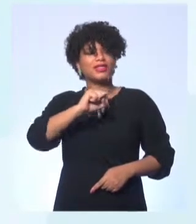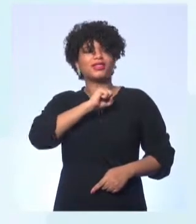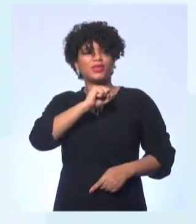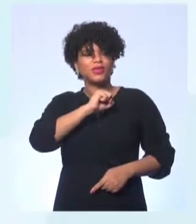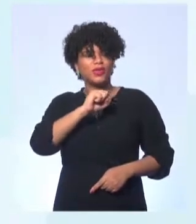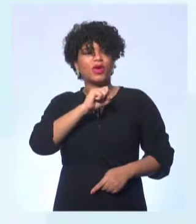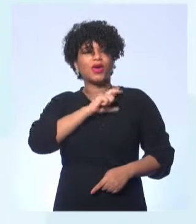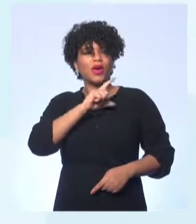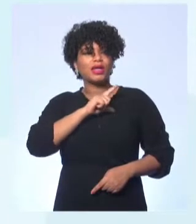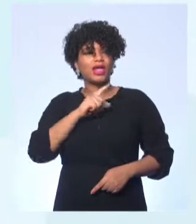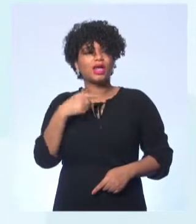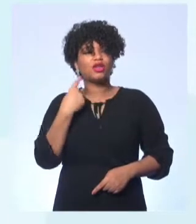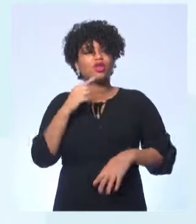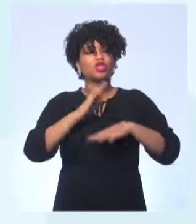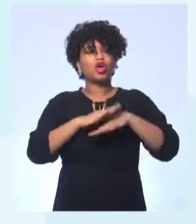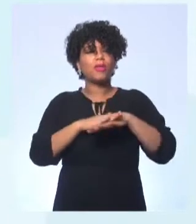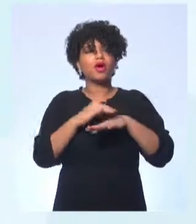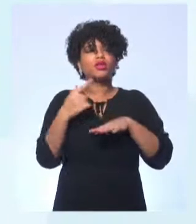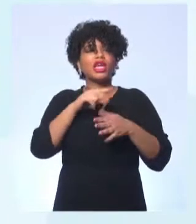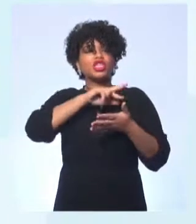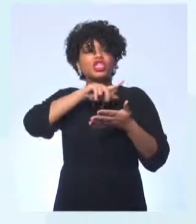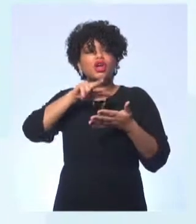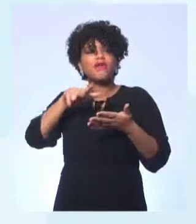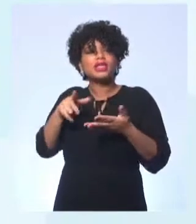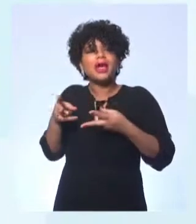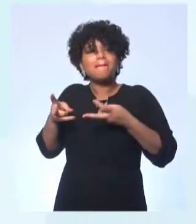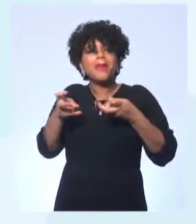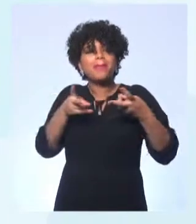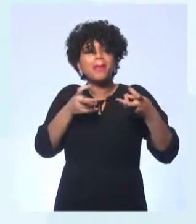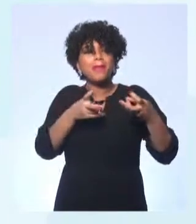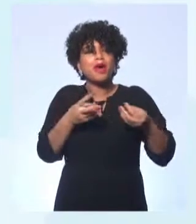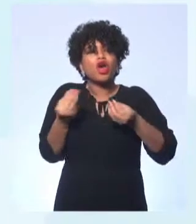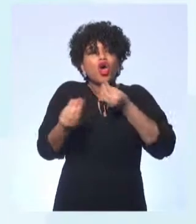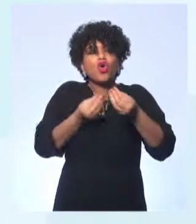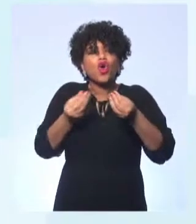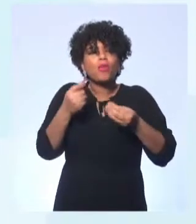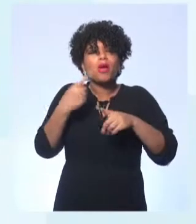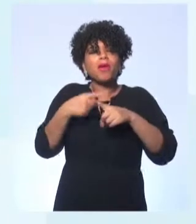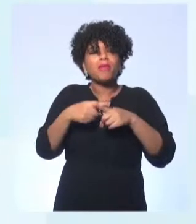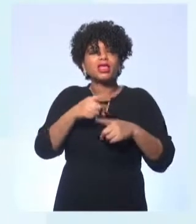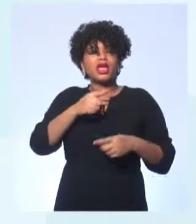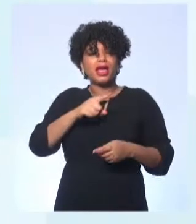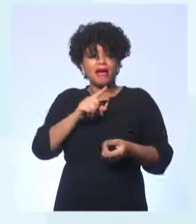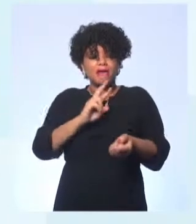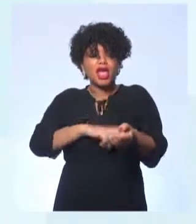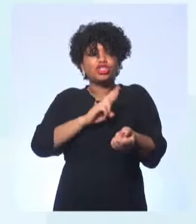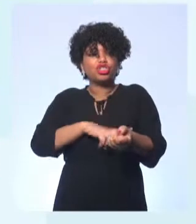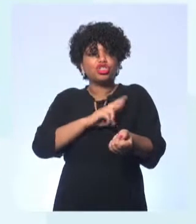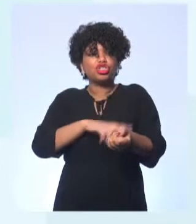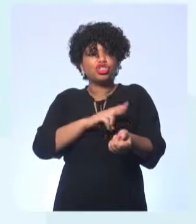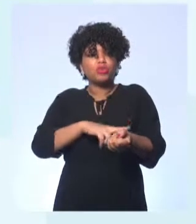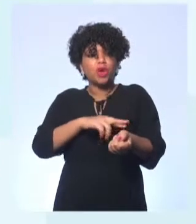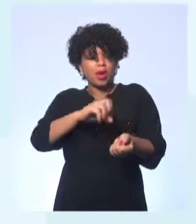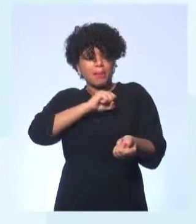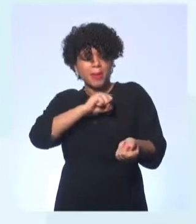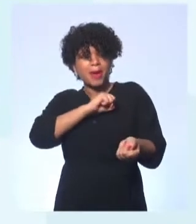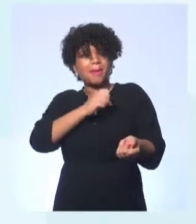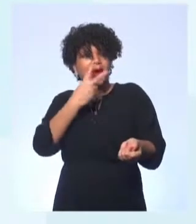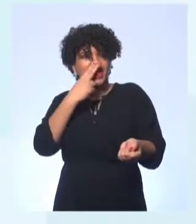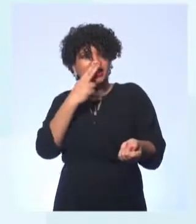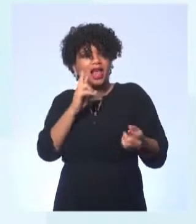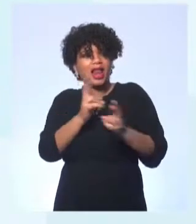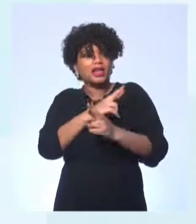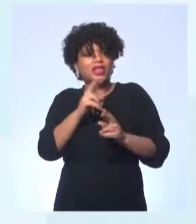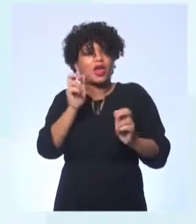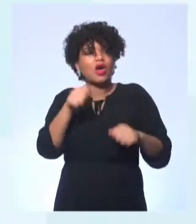rítmico, sobre os quais se apoiam as figuras e frequências estabilizadas, né? Então essas frequências, quando elas ficam estabilizadas, se transformam em